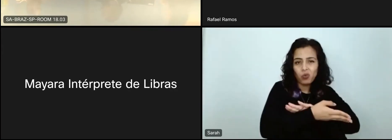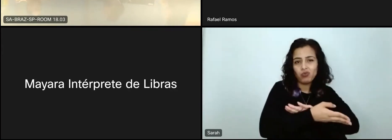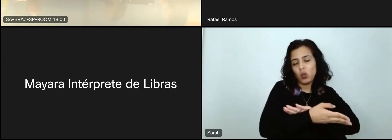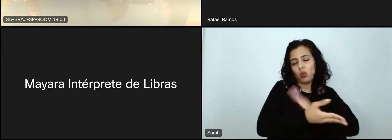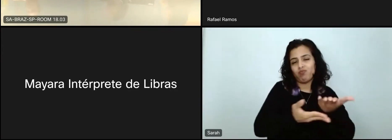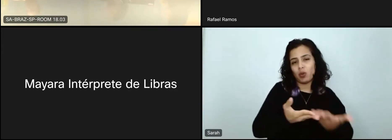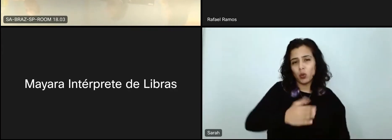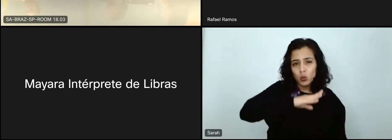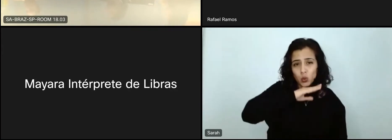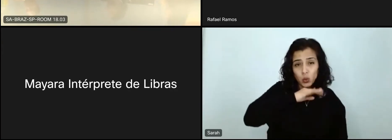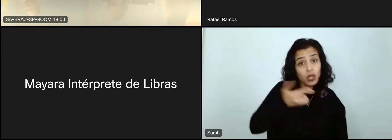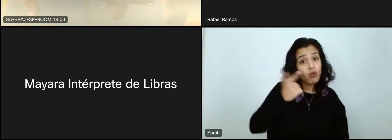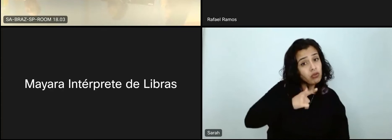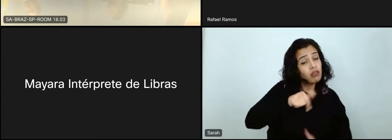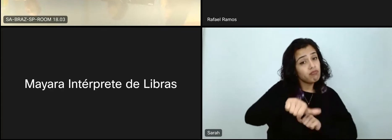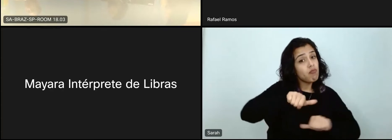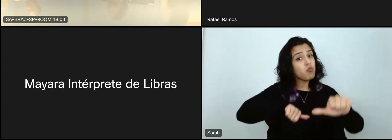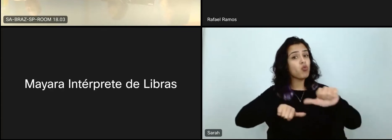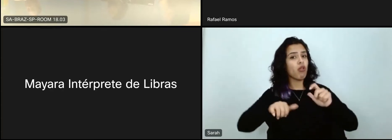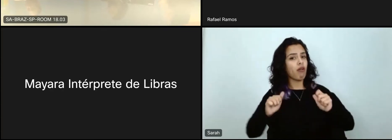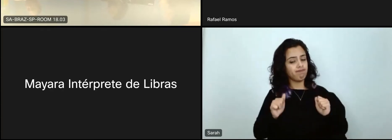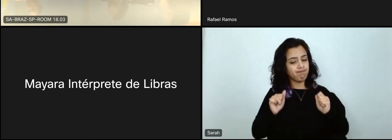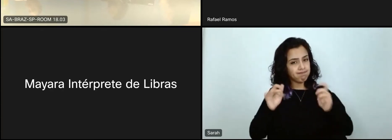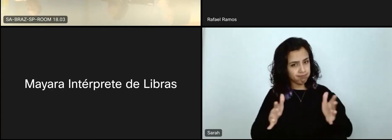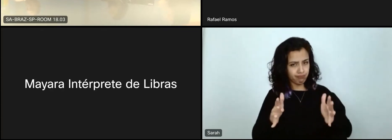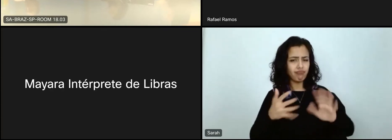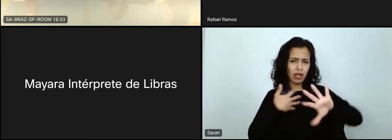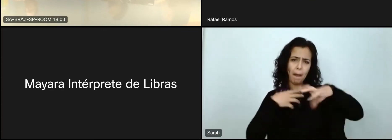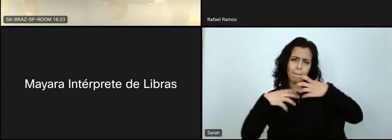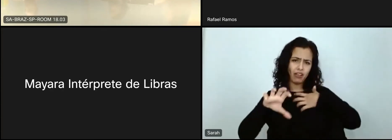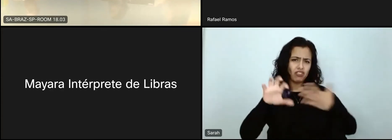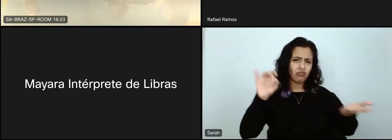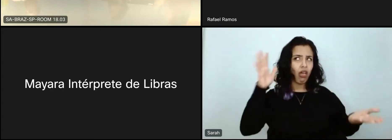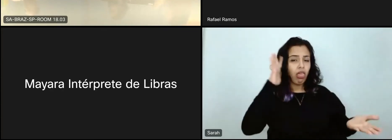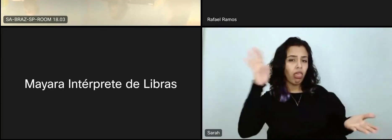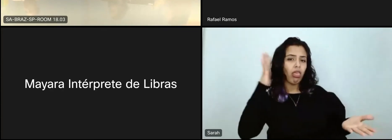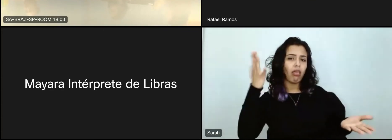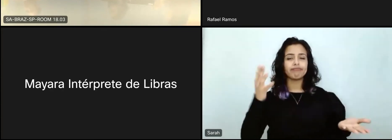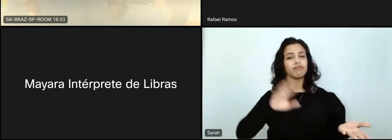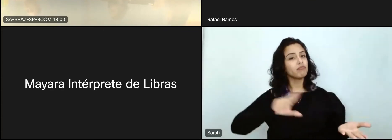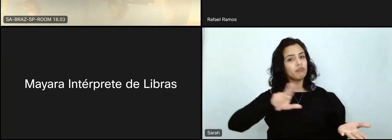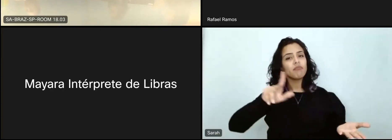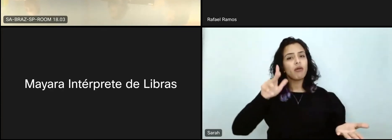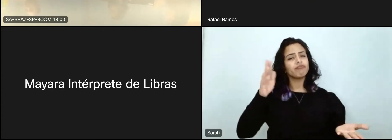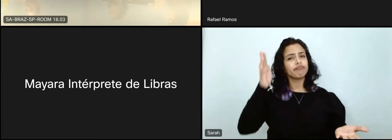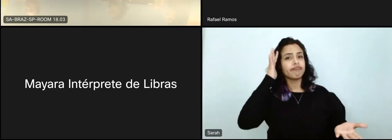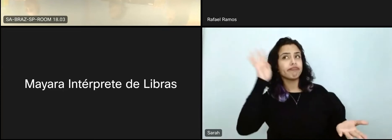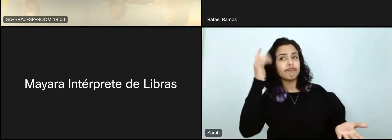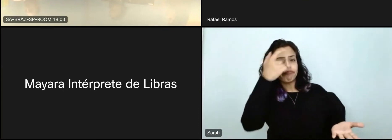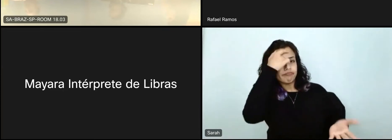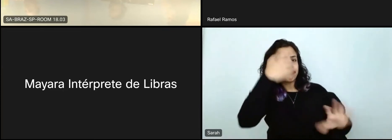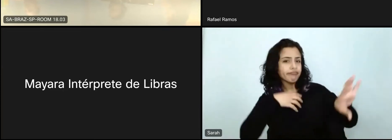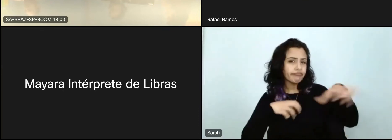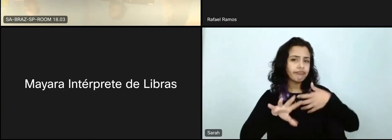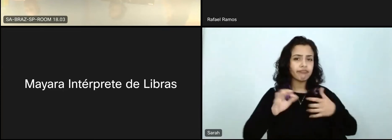uma empatia comportamental, né? Sair da teoria, mas trazendo consciência e indo para ação, indo para o comportamento. Não